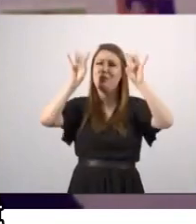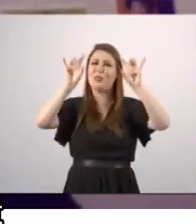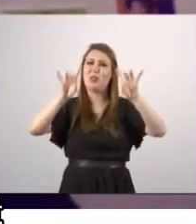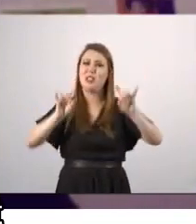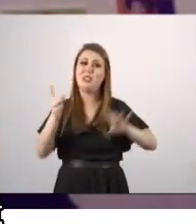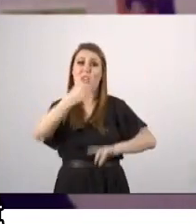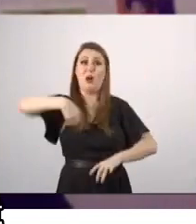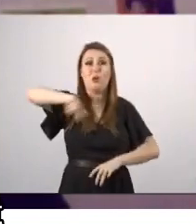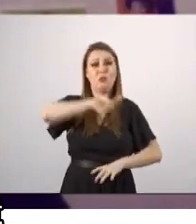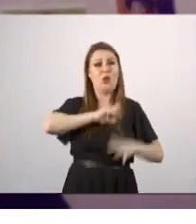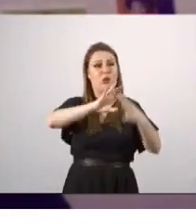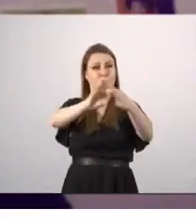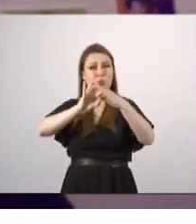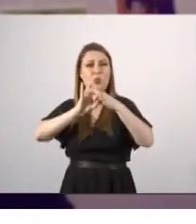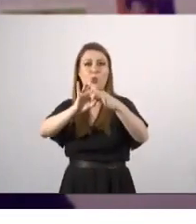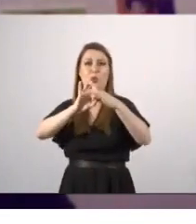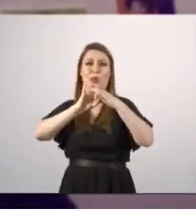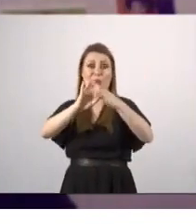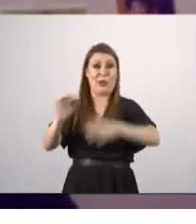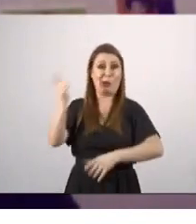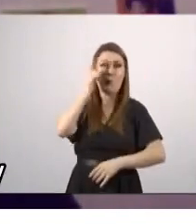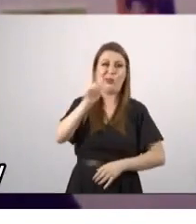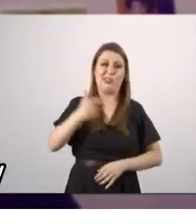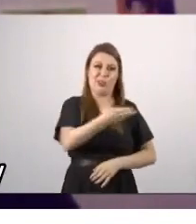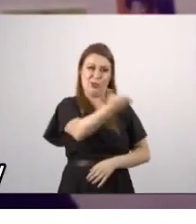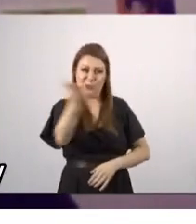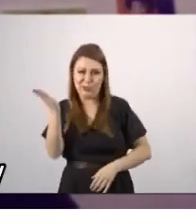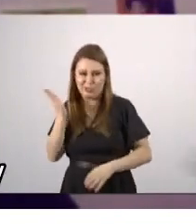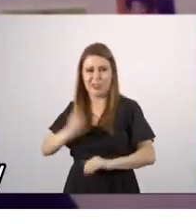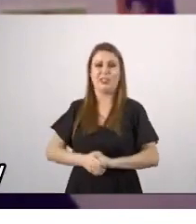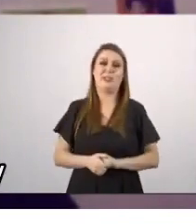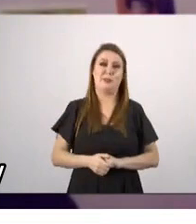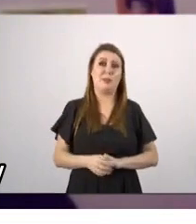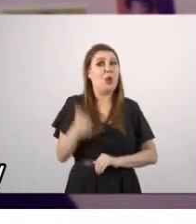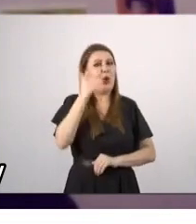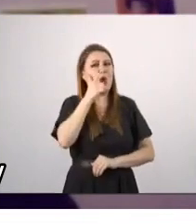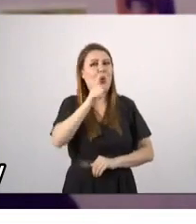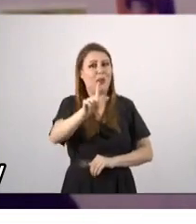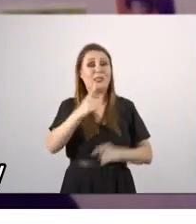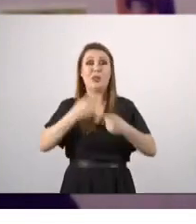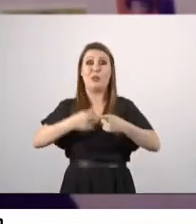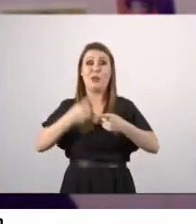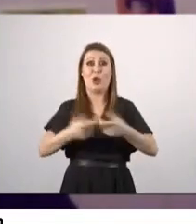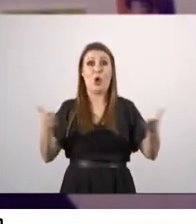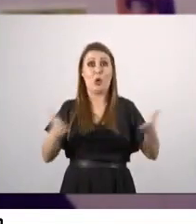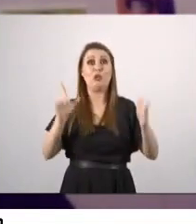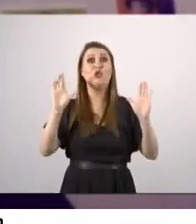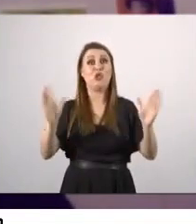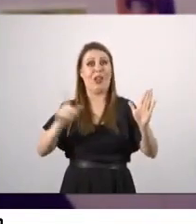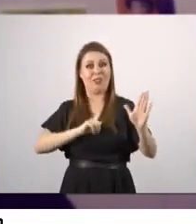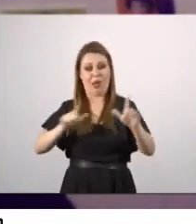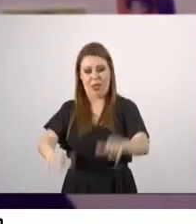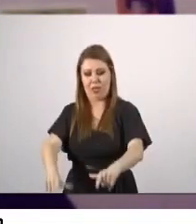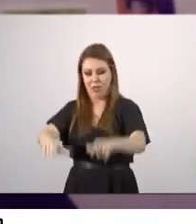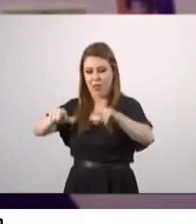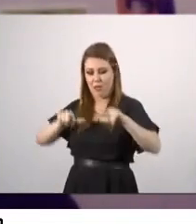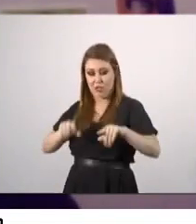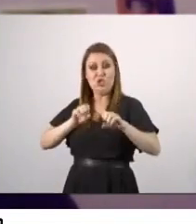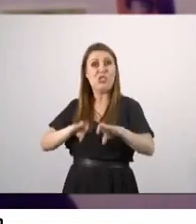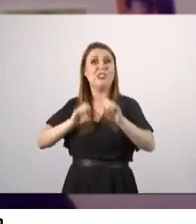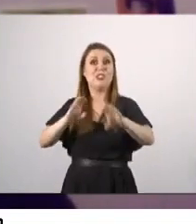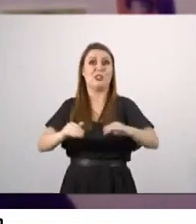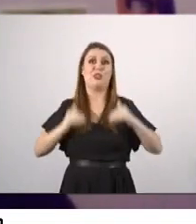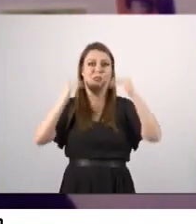essa conquista parcial de todos vocês. Eu digo conquista porque hoje vocês já recebem um certificado de ensino superior,